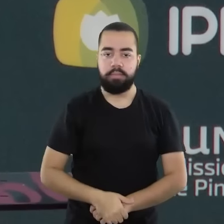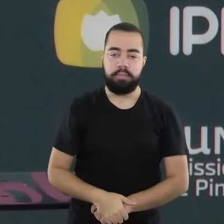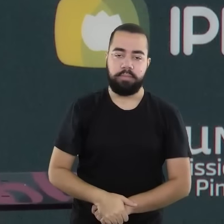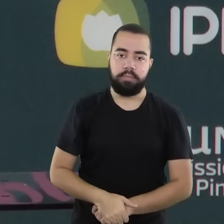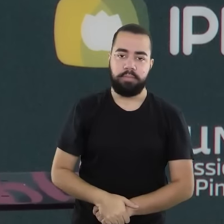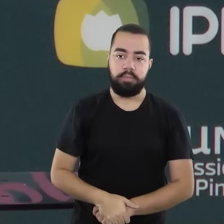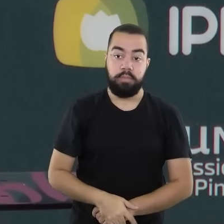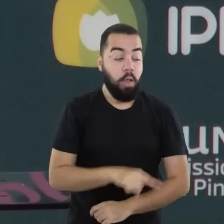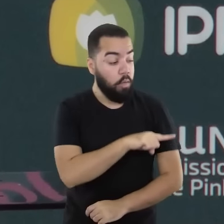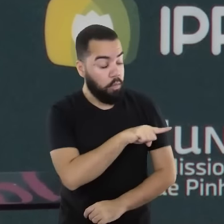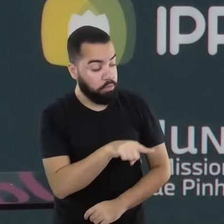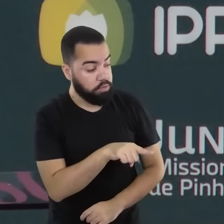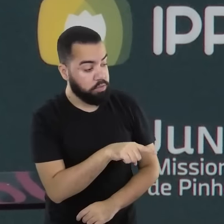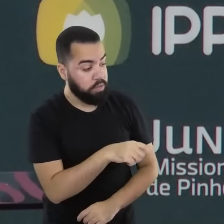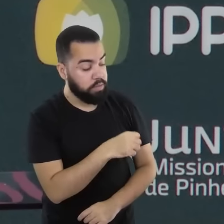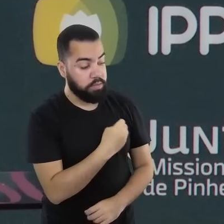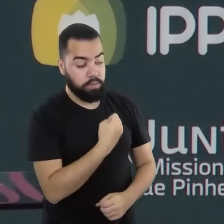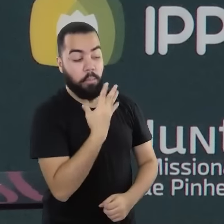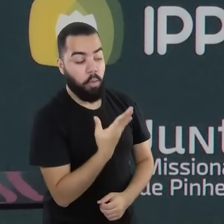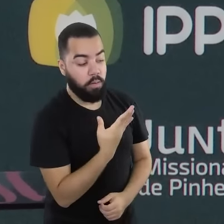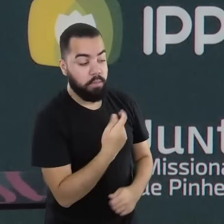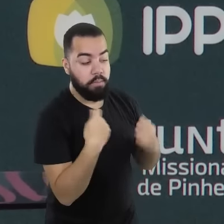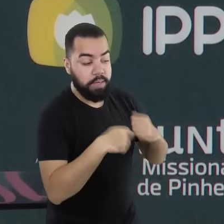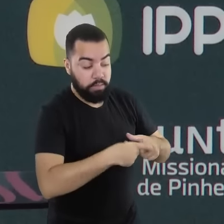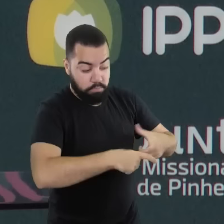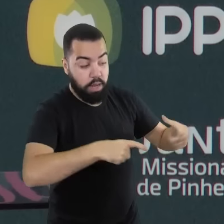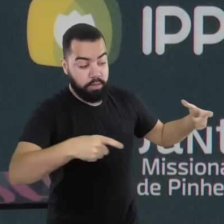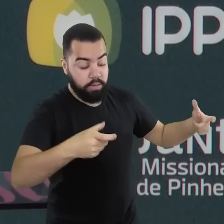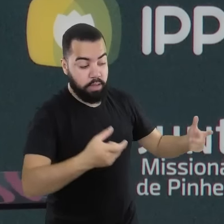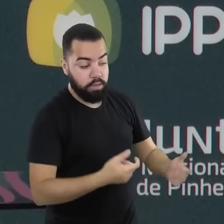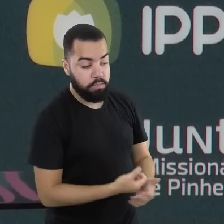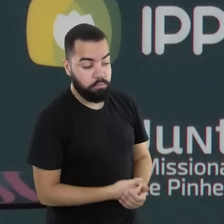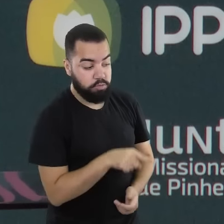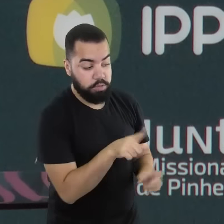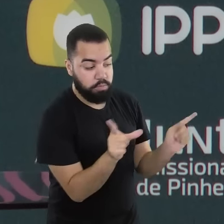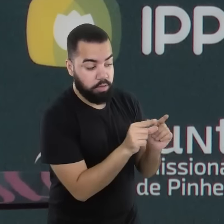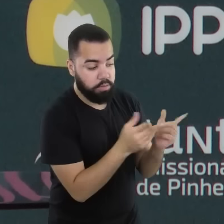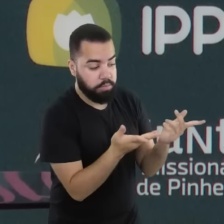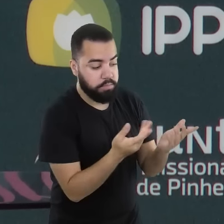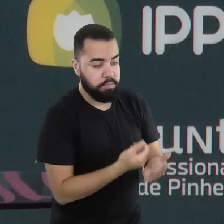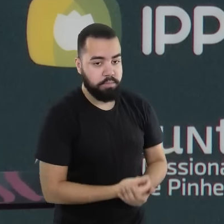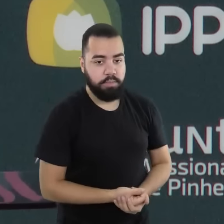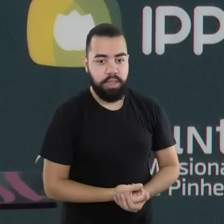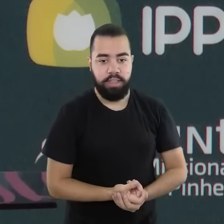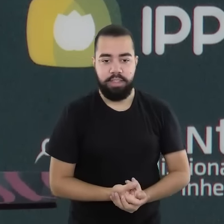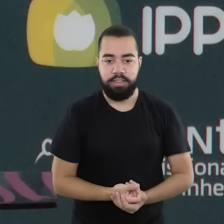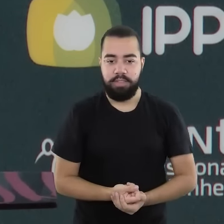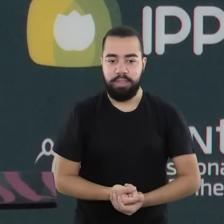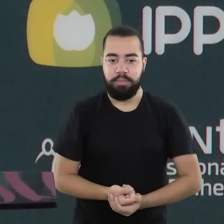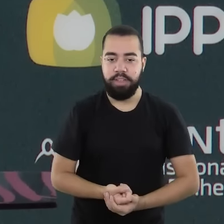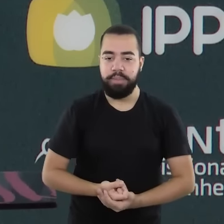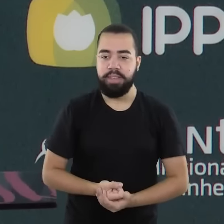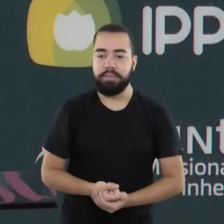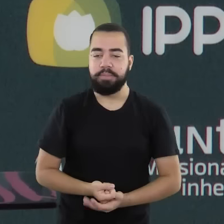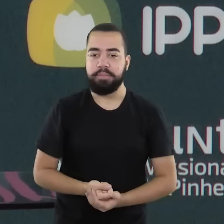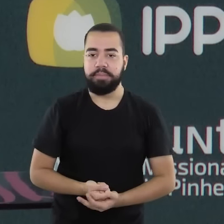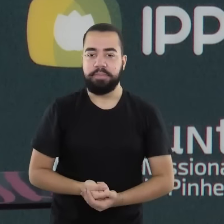Essas são boas, por que vocês não crescem? Com as outras que não são tão bons como vocês pensam, que estão tão crescendo.